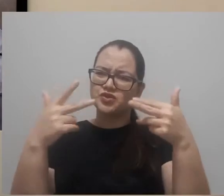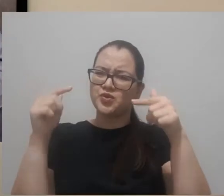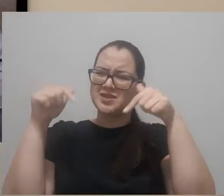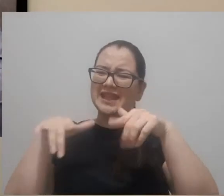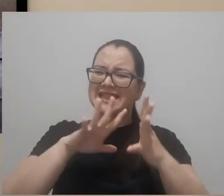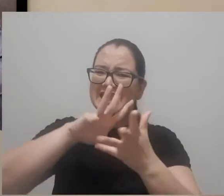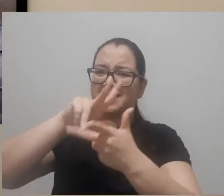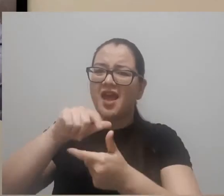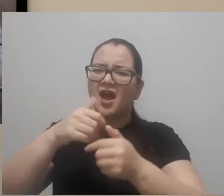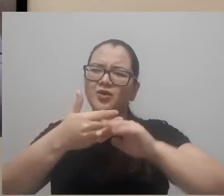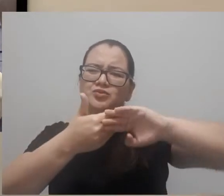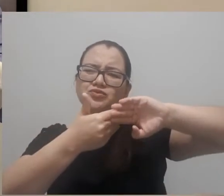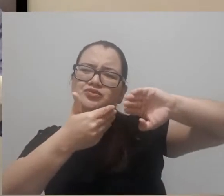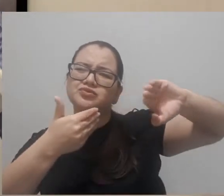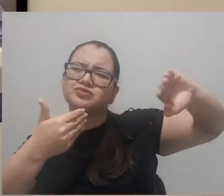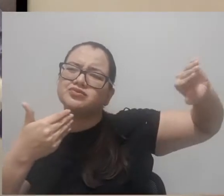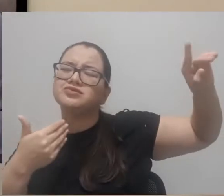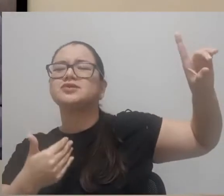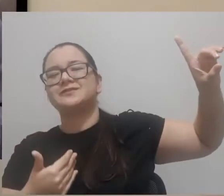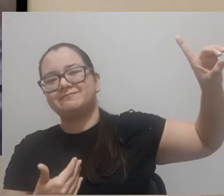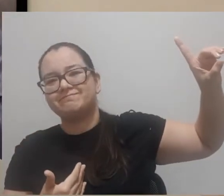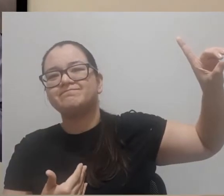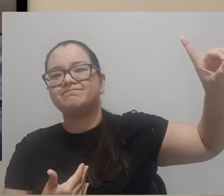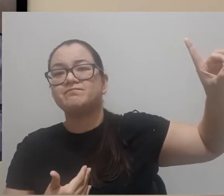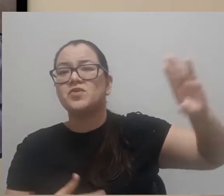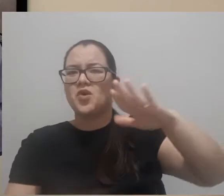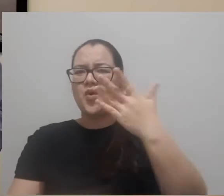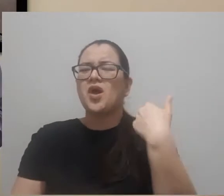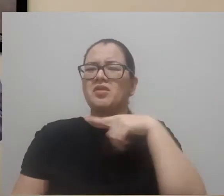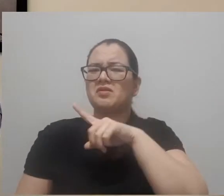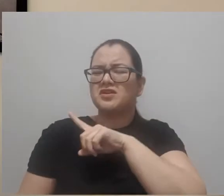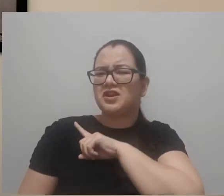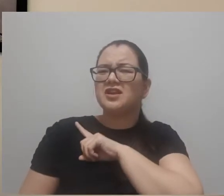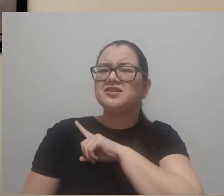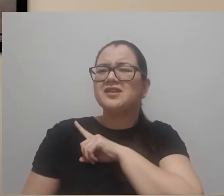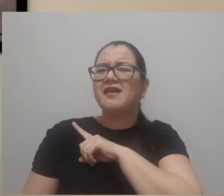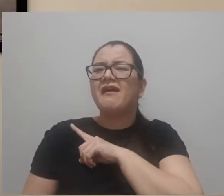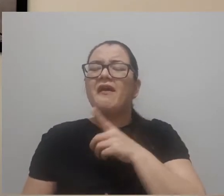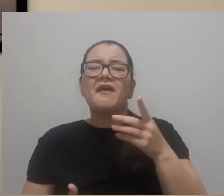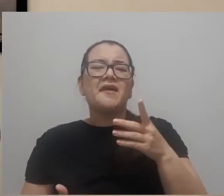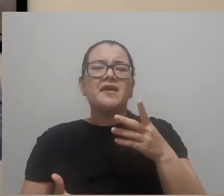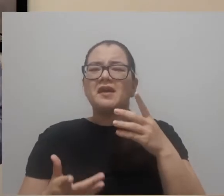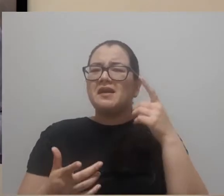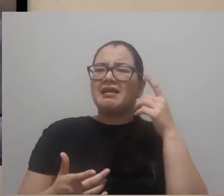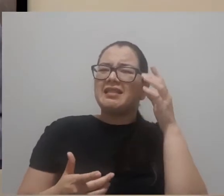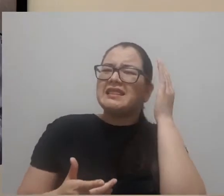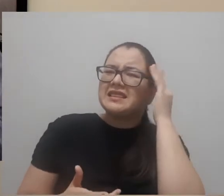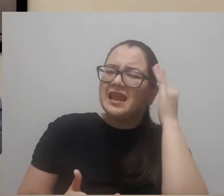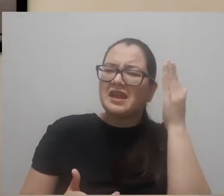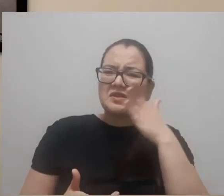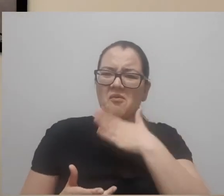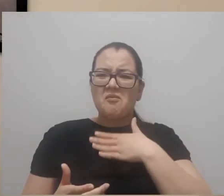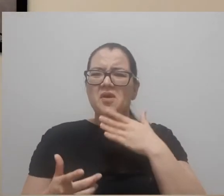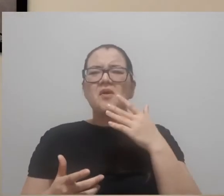colocamos, reconhecemos isso como os nossos tesouros, nós temos uma tendência de nos afastar daquilo